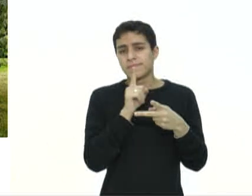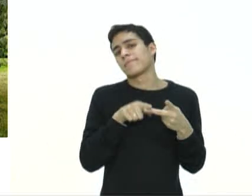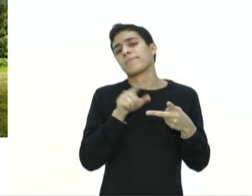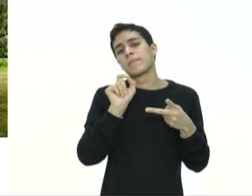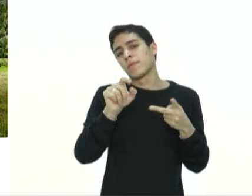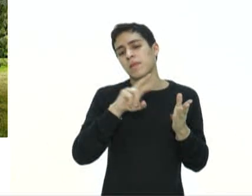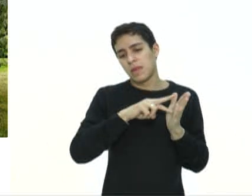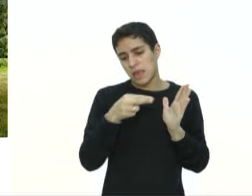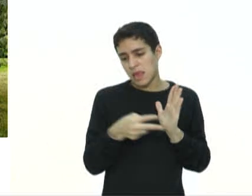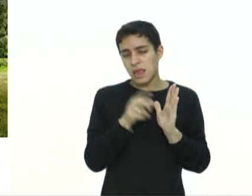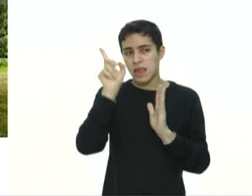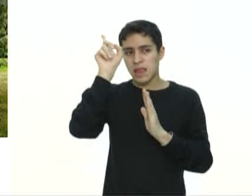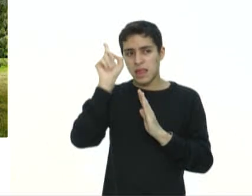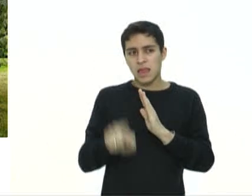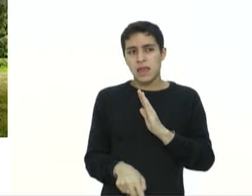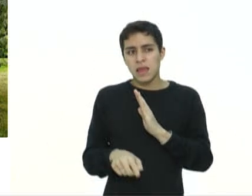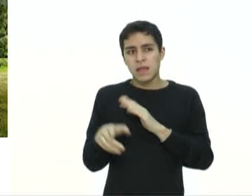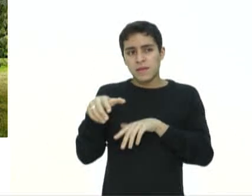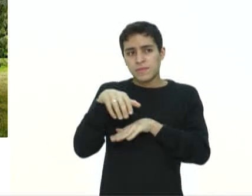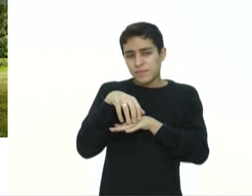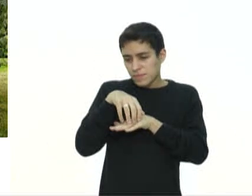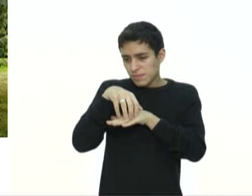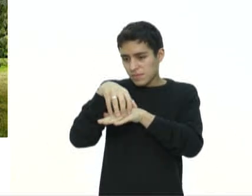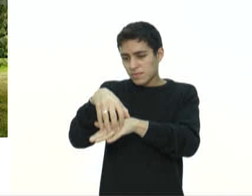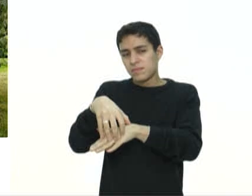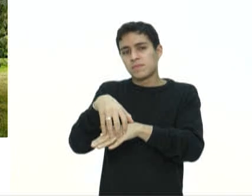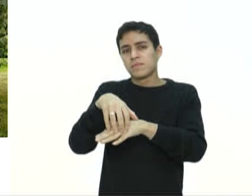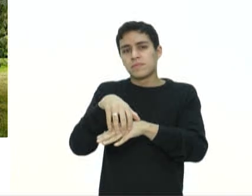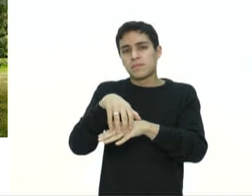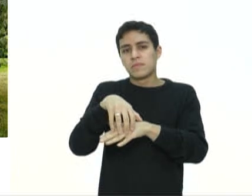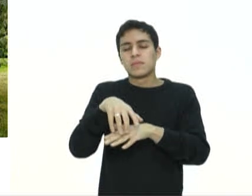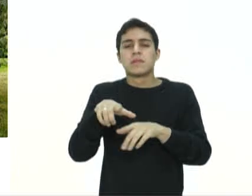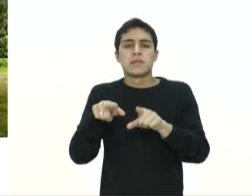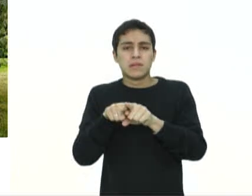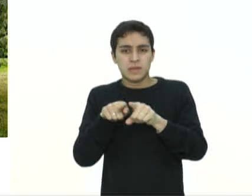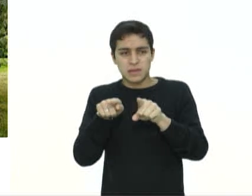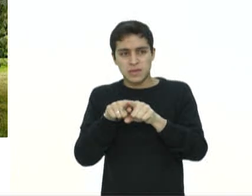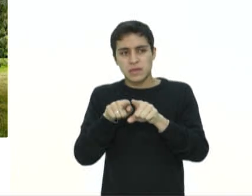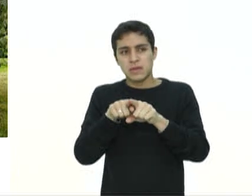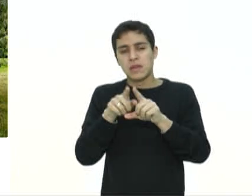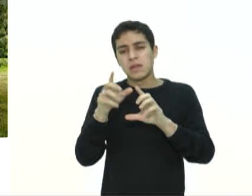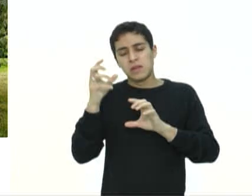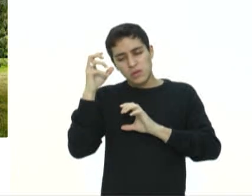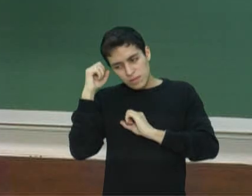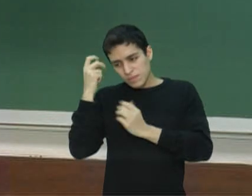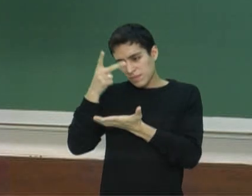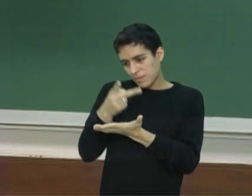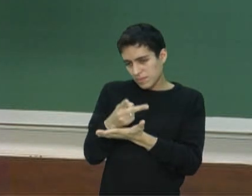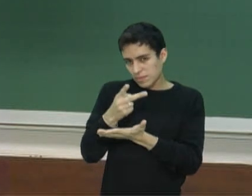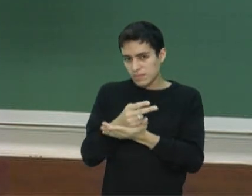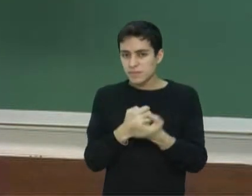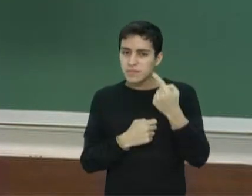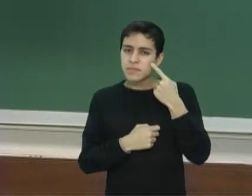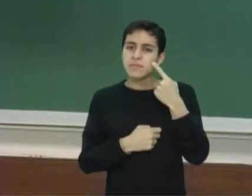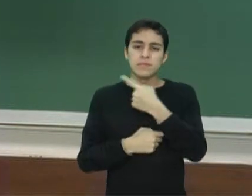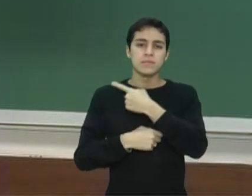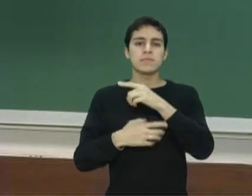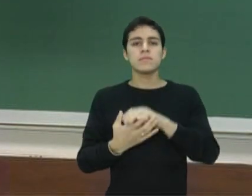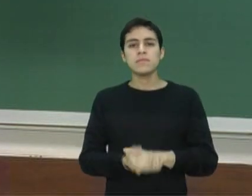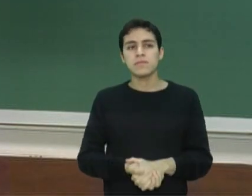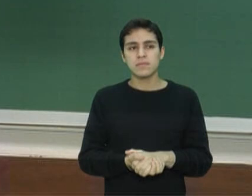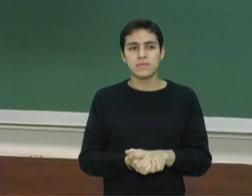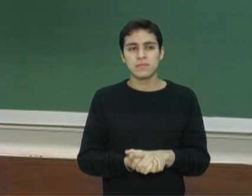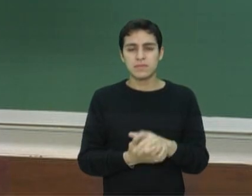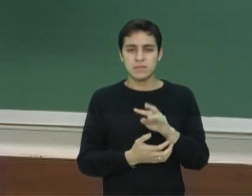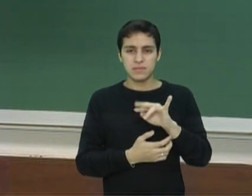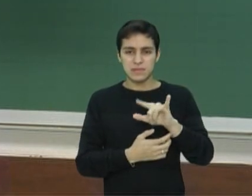2. Veículo acondicionado para cocinar e dormir em ele, mais conhecido por nós como